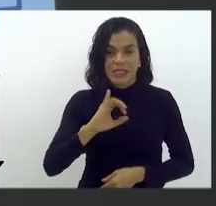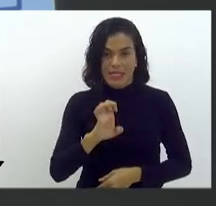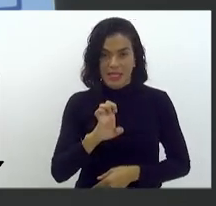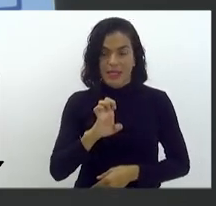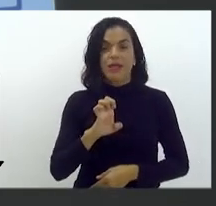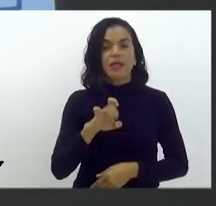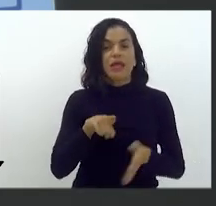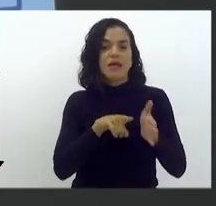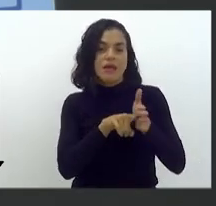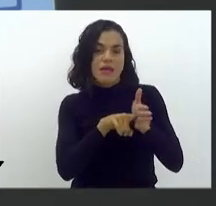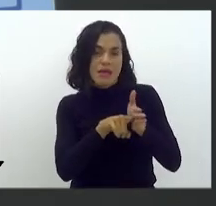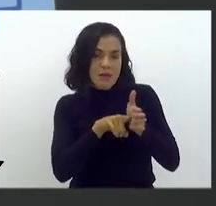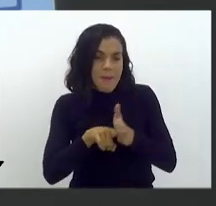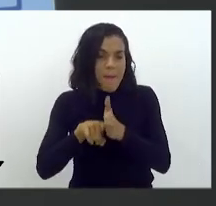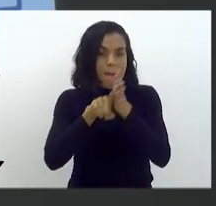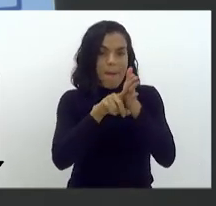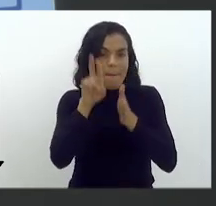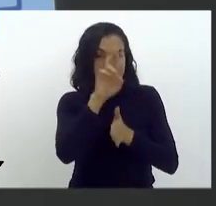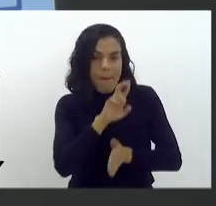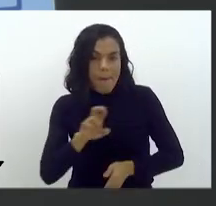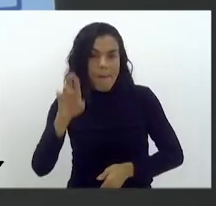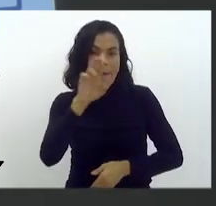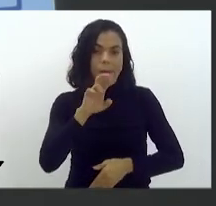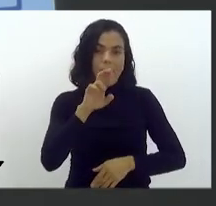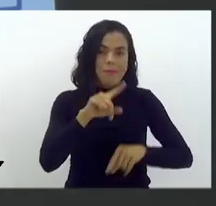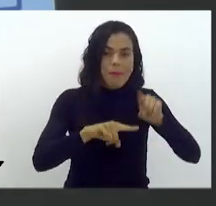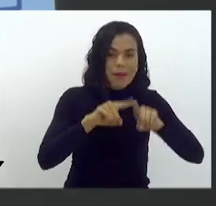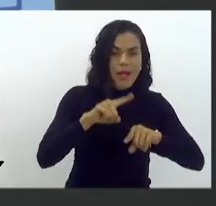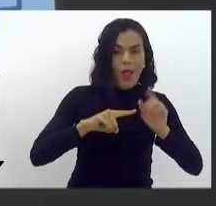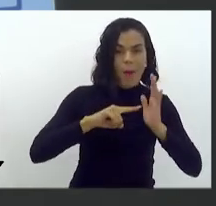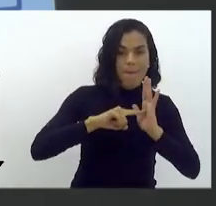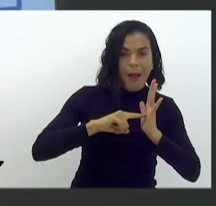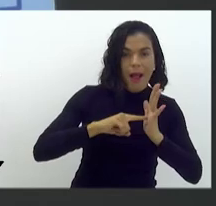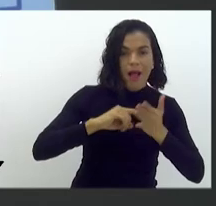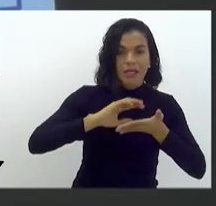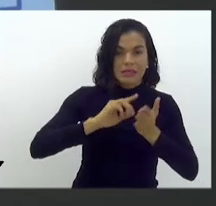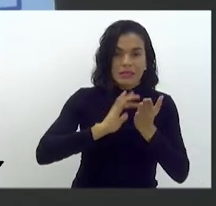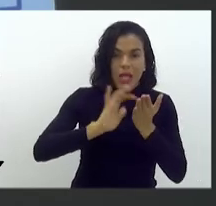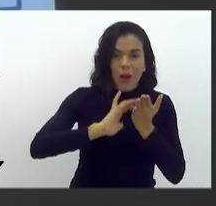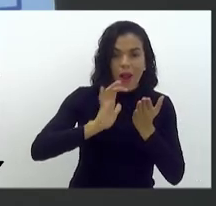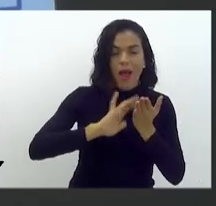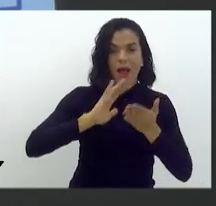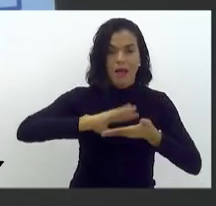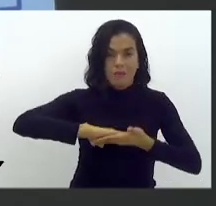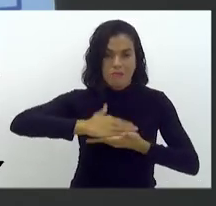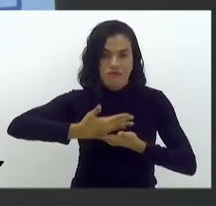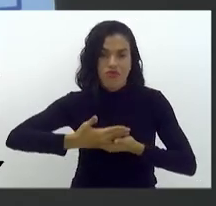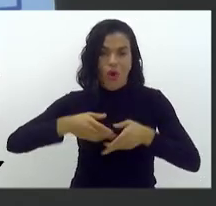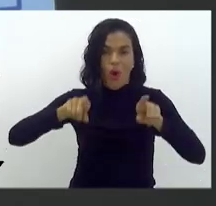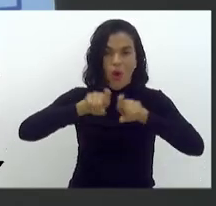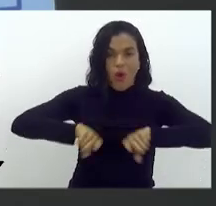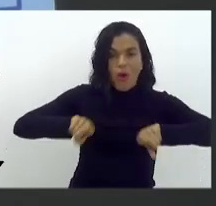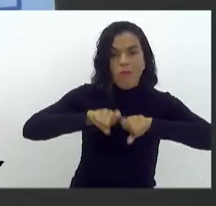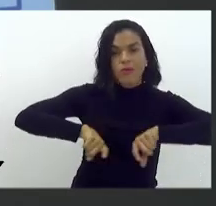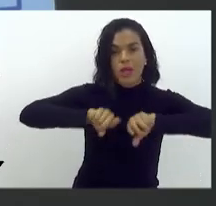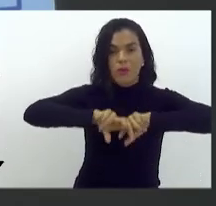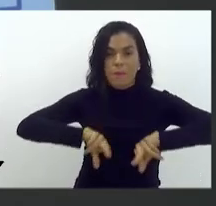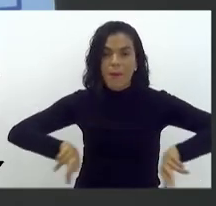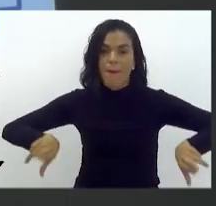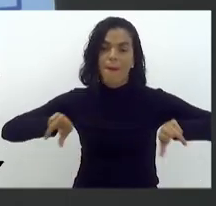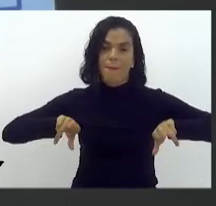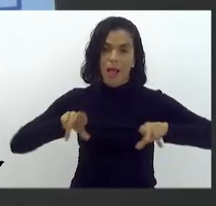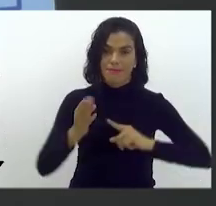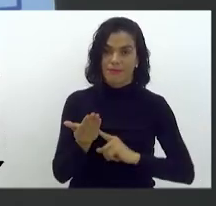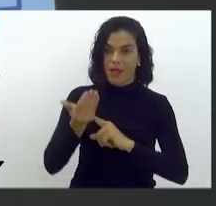faz as perícias nos equipamentos de mídia e telefones celulares em maior quantidade até